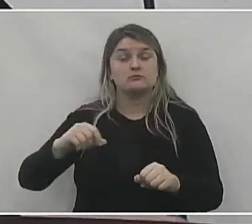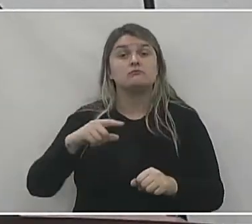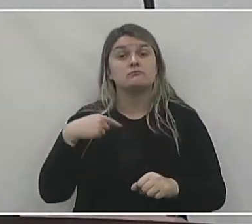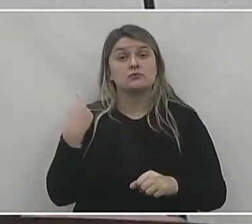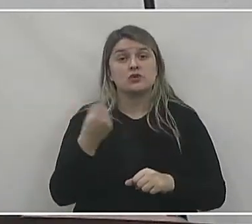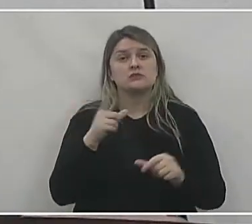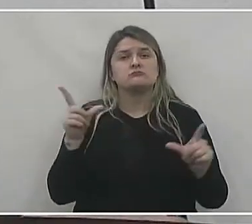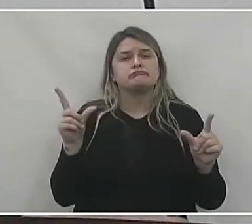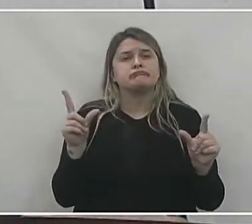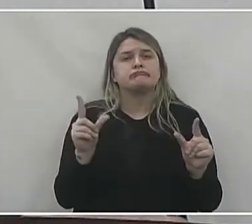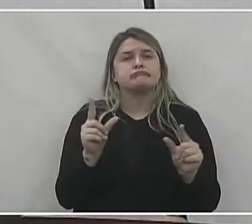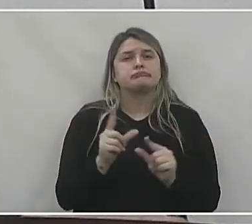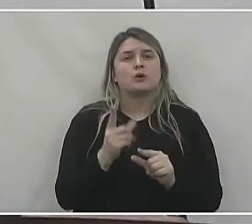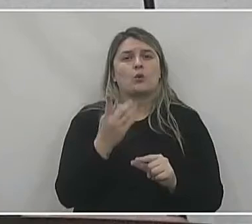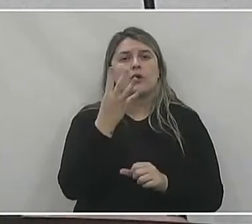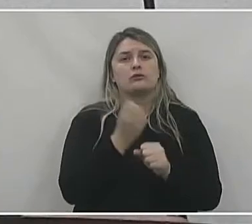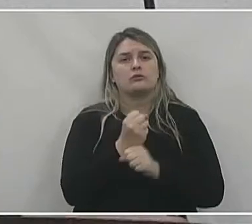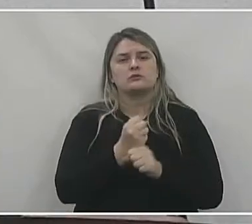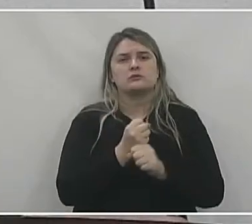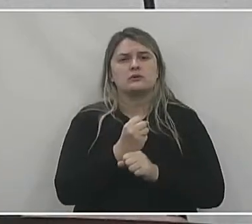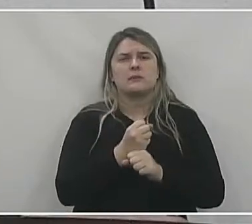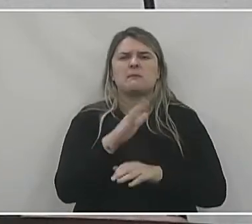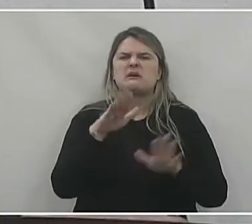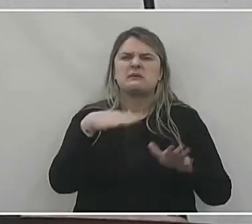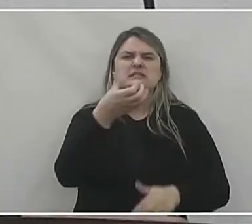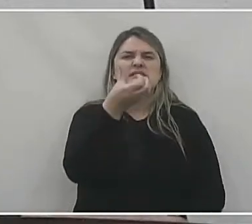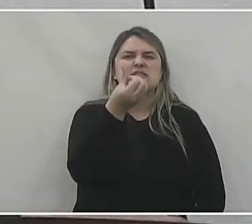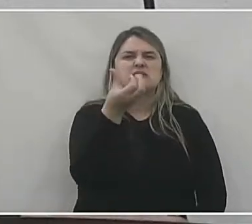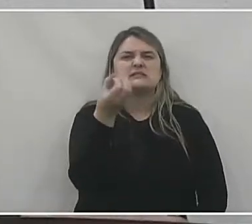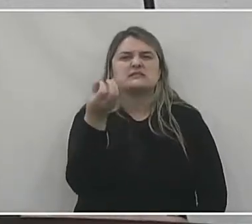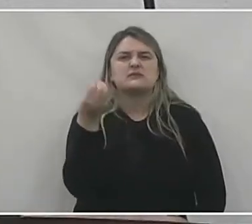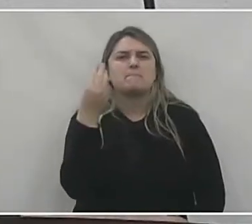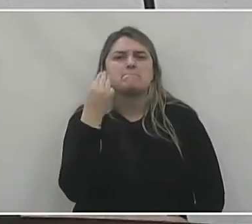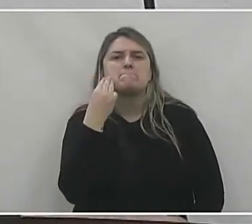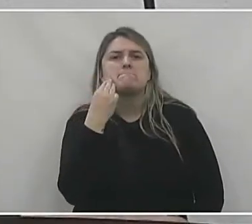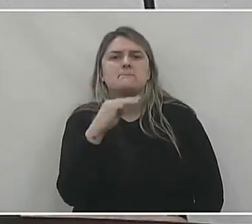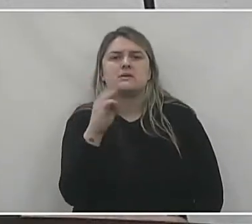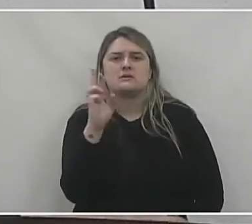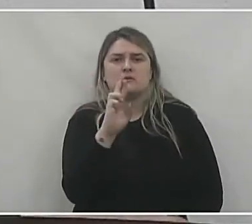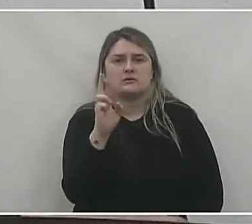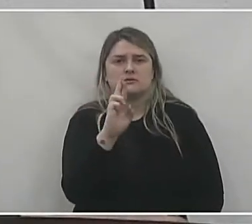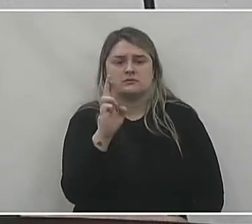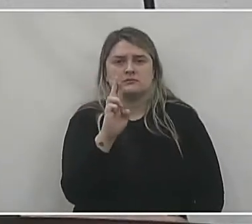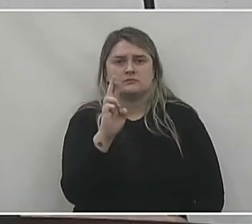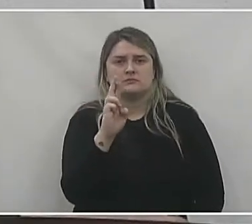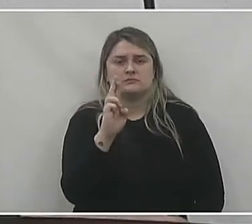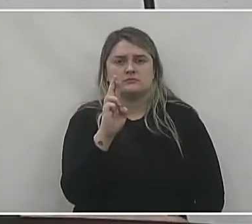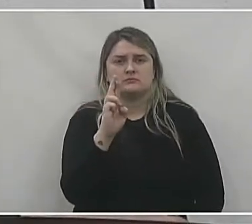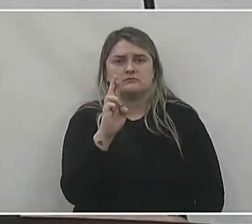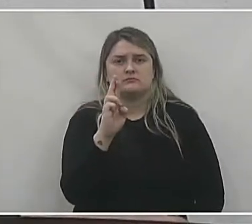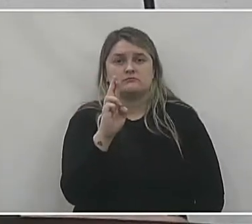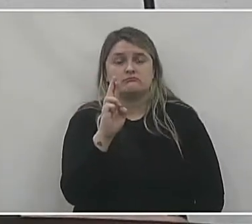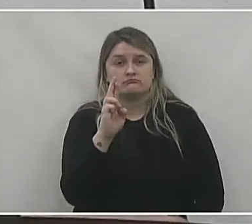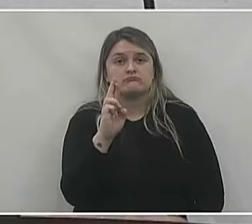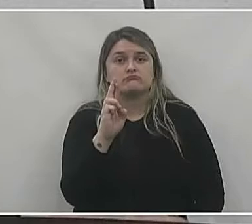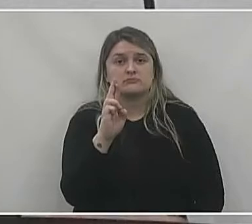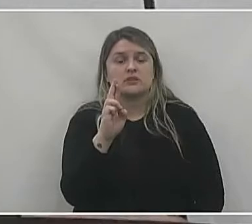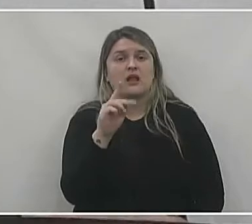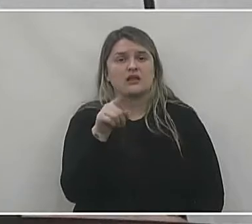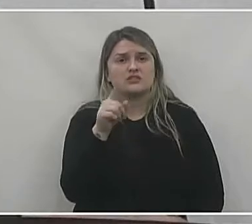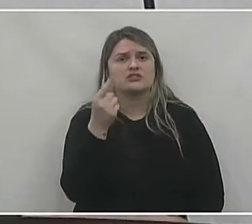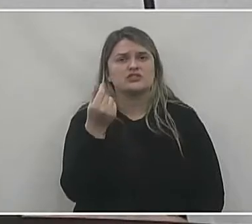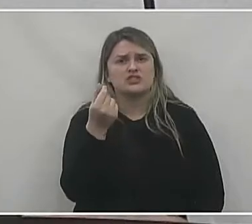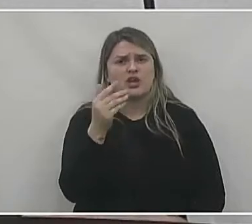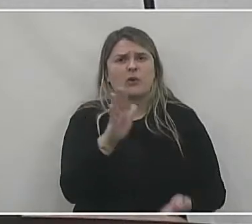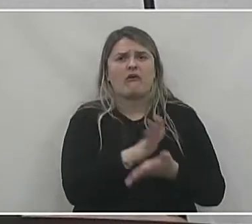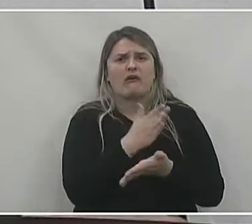nós economizamos em 4 anos 600 milhões de reais. 600 milhões de reais. Que era um dinheiro